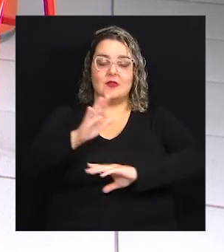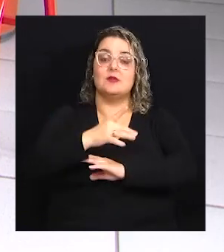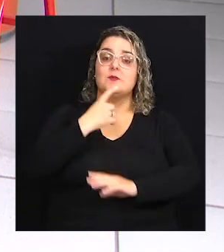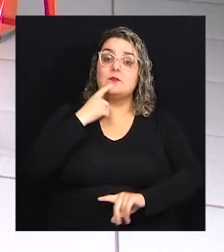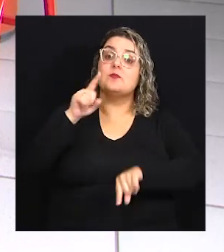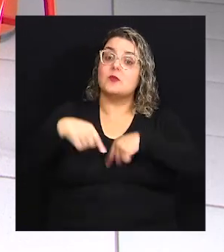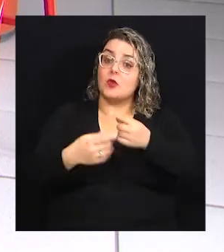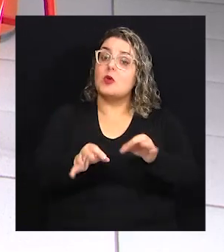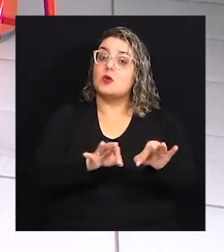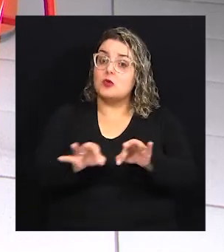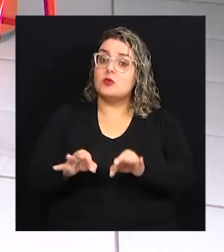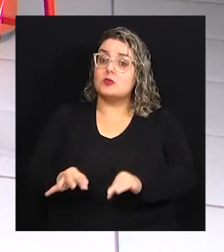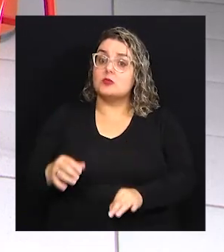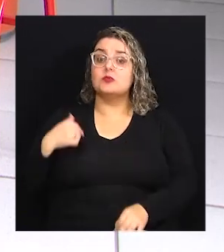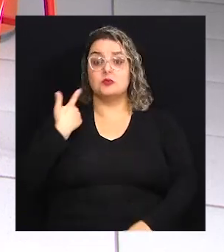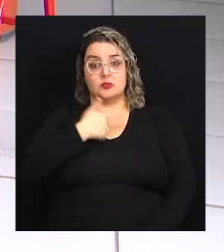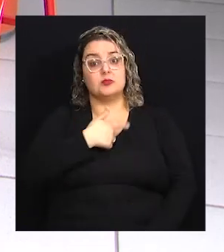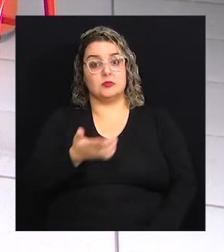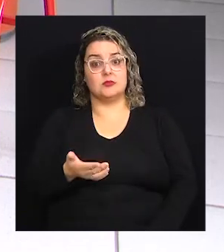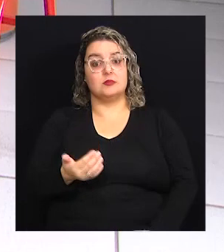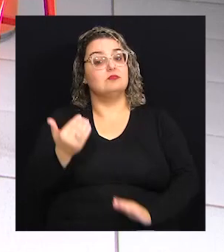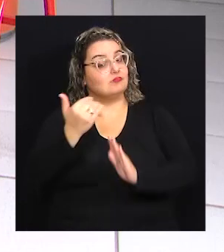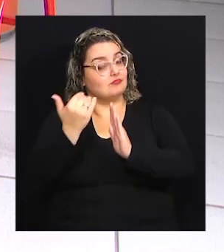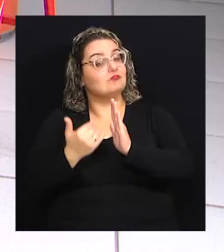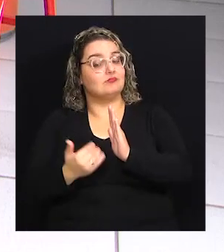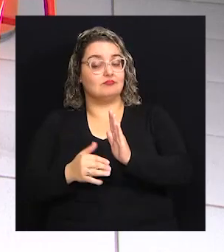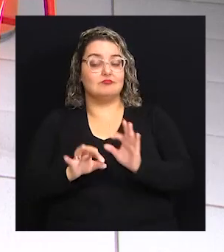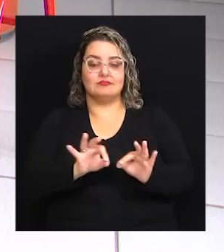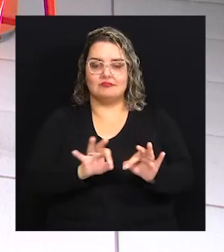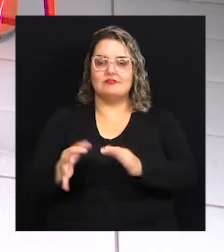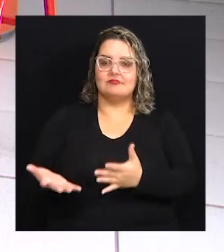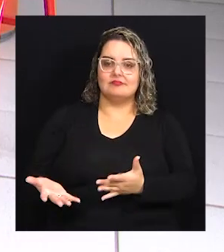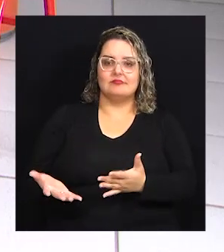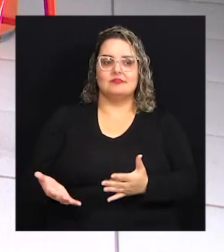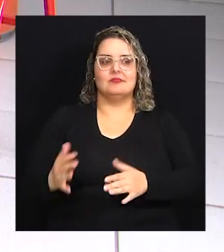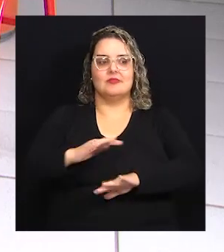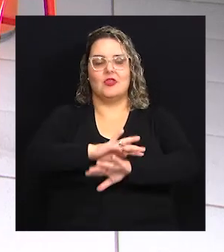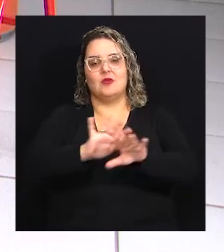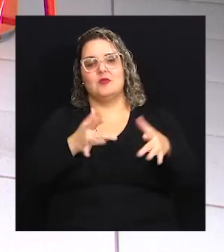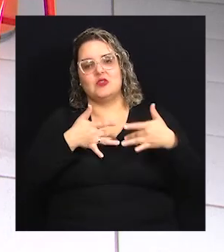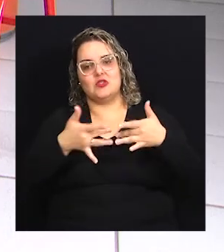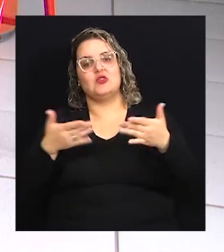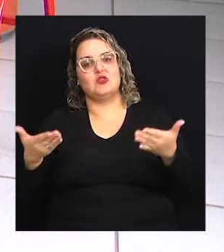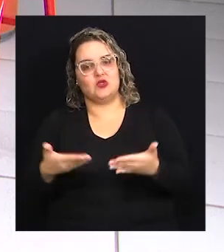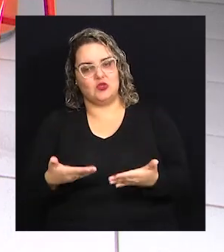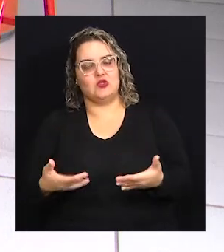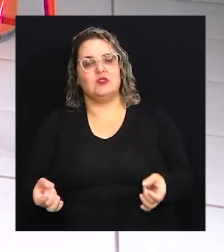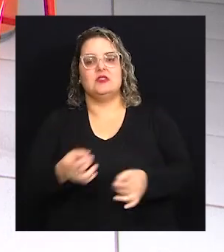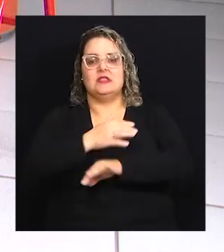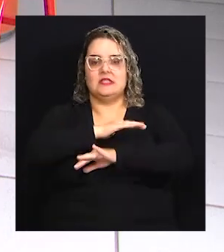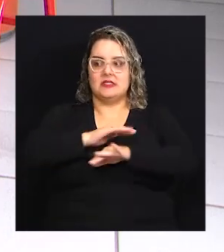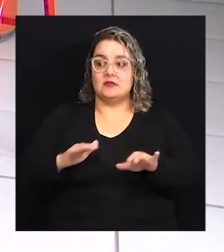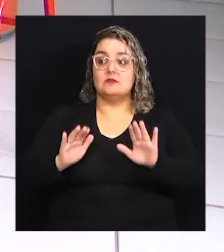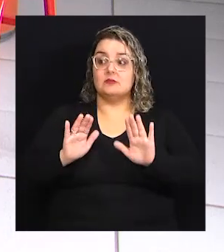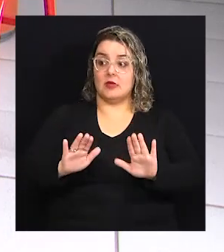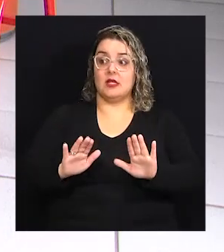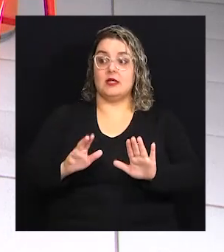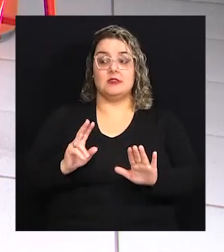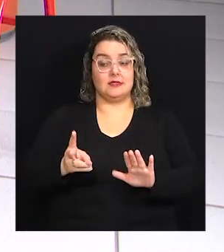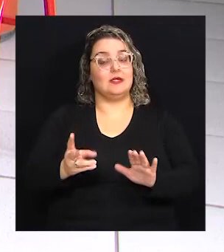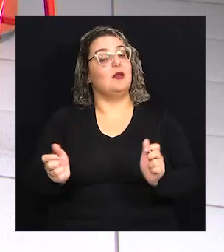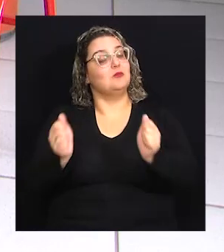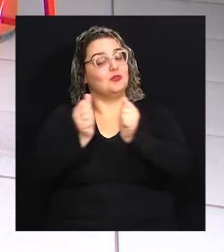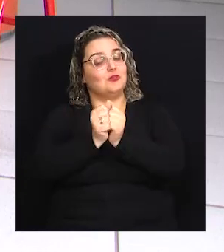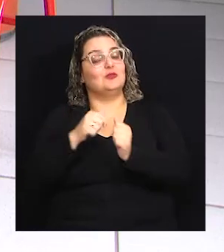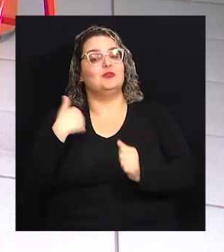Câmara Campinas e também os outros programas da nossa grade de programação. O Mãos Solidárias de hoje encerra